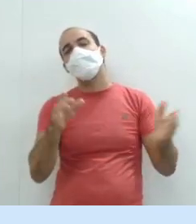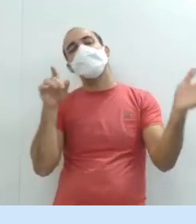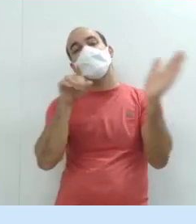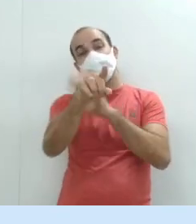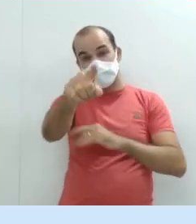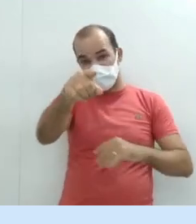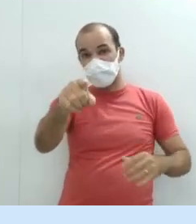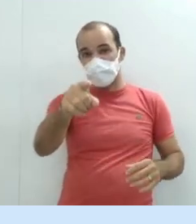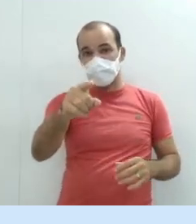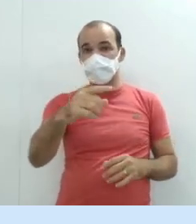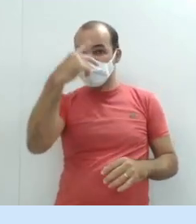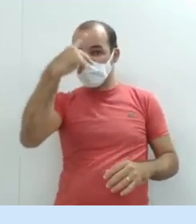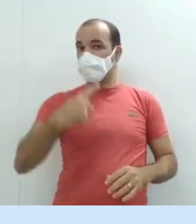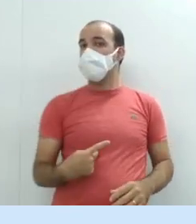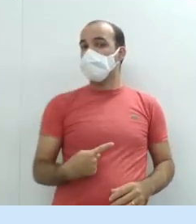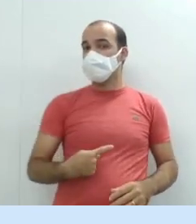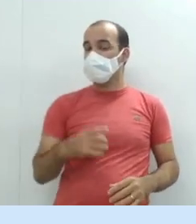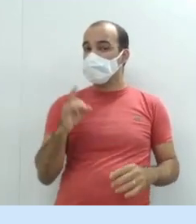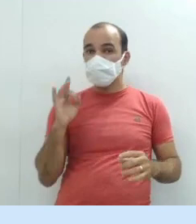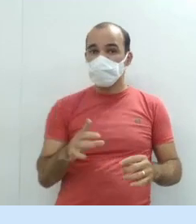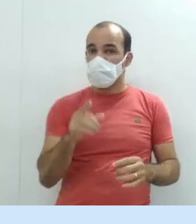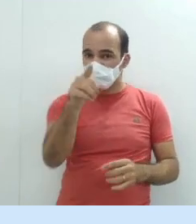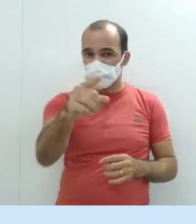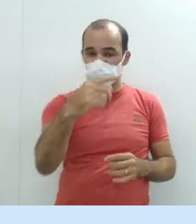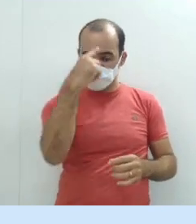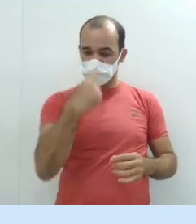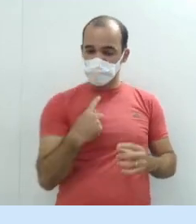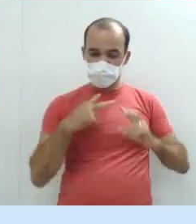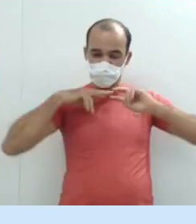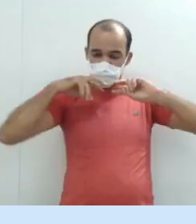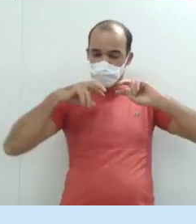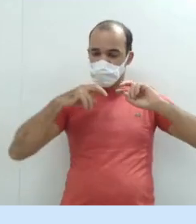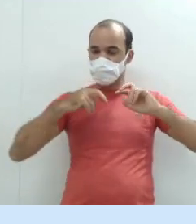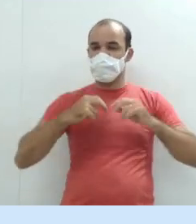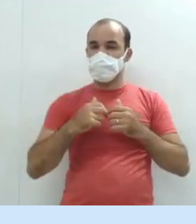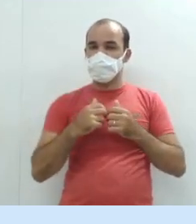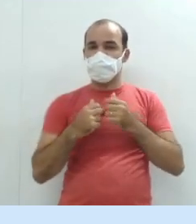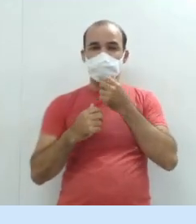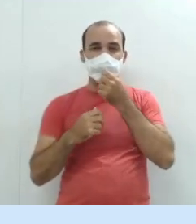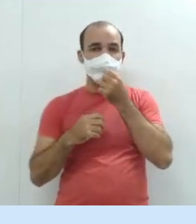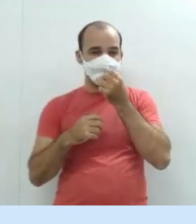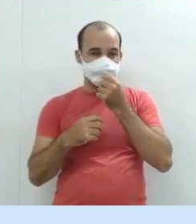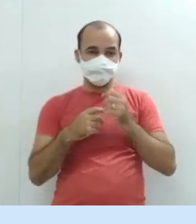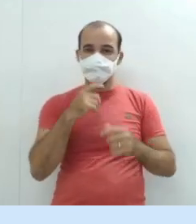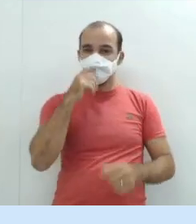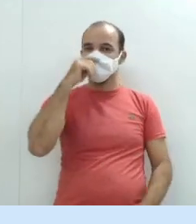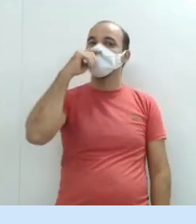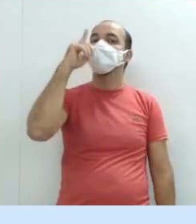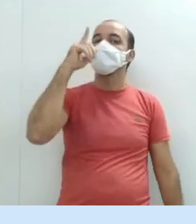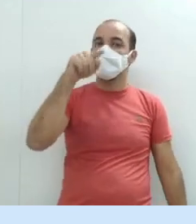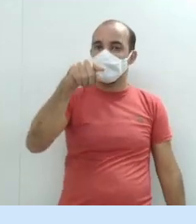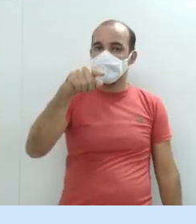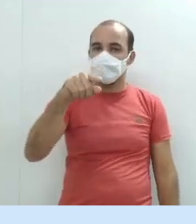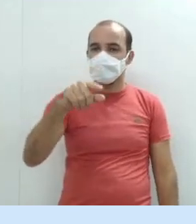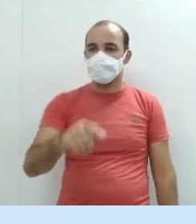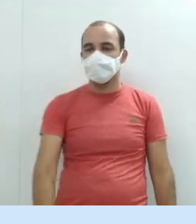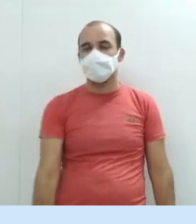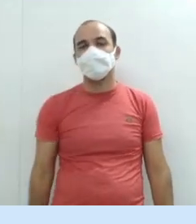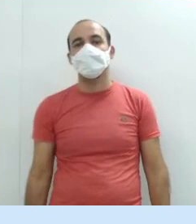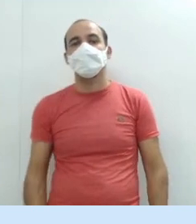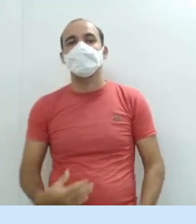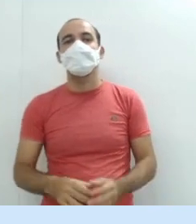dizer, não, professor, de forma alguma. Mas e aí? Quando você está com